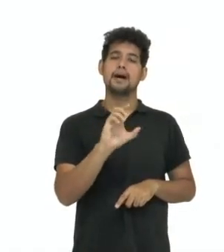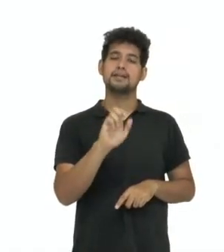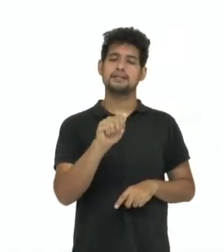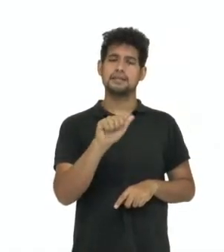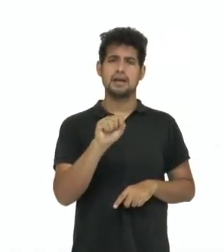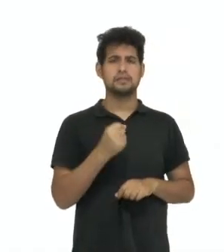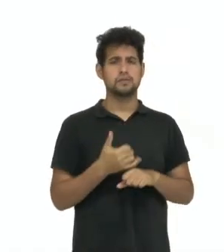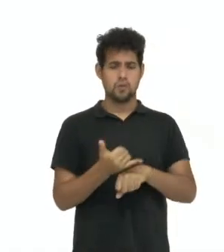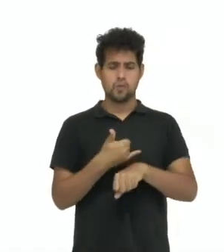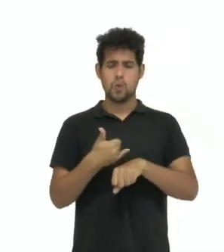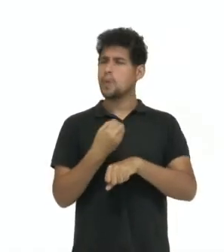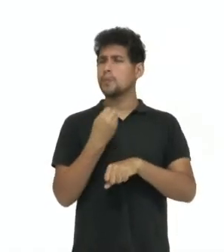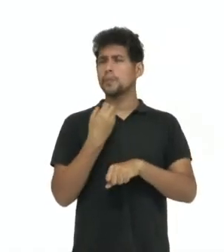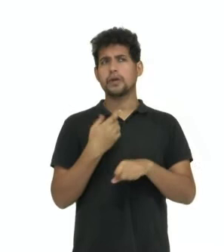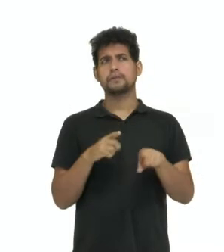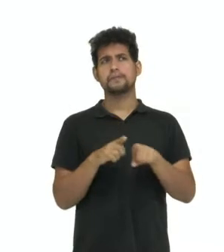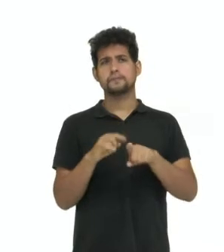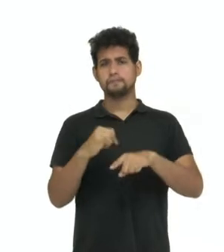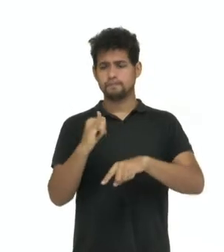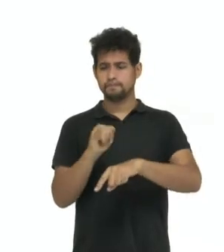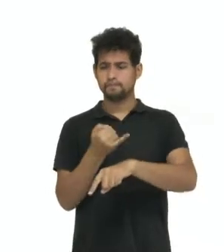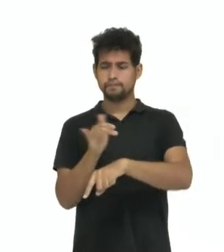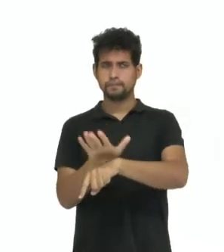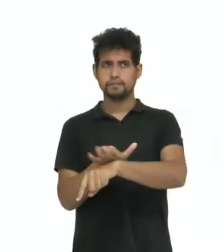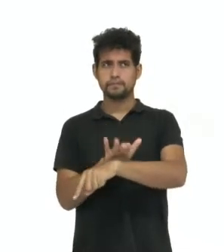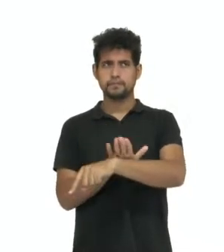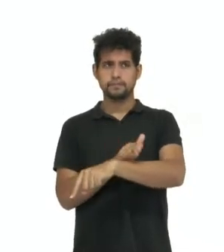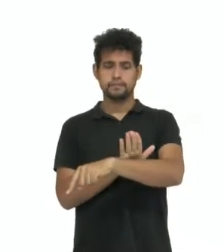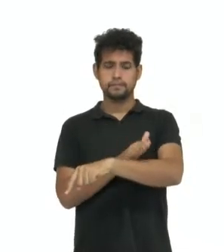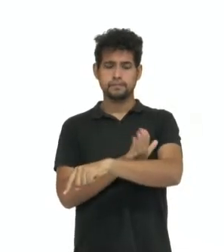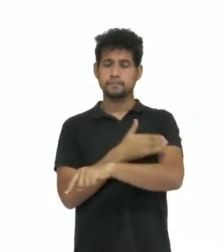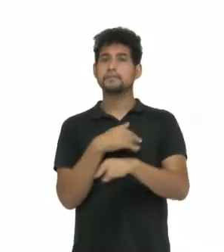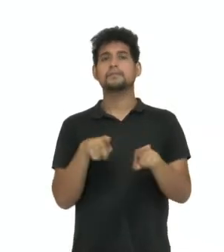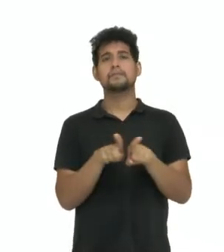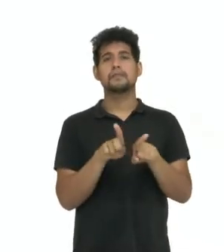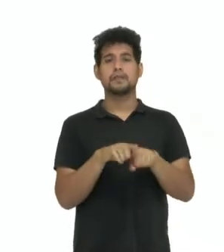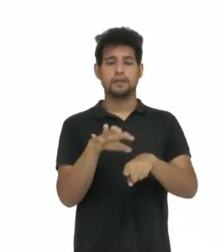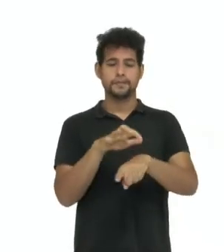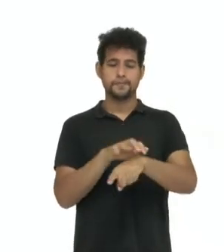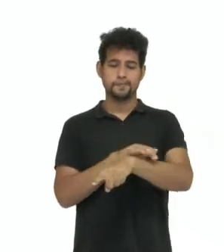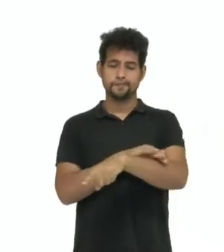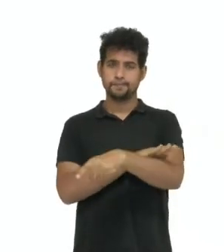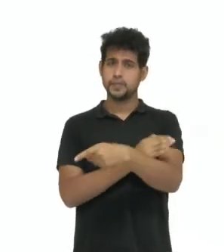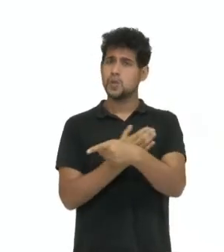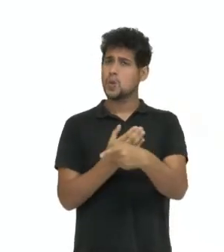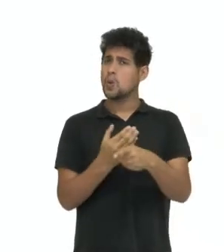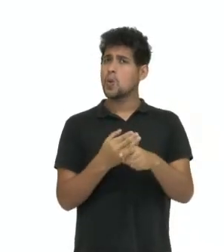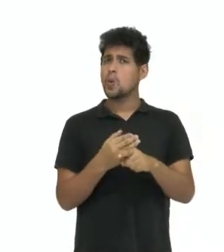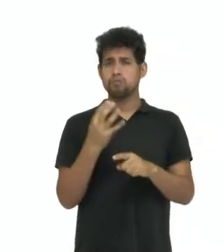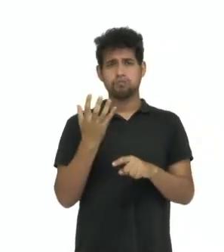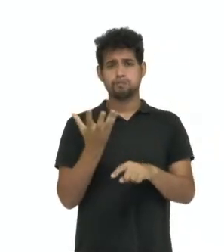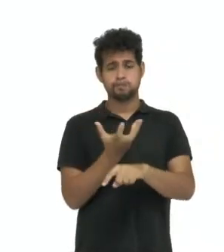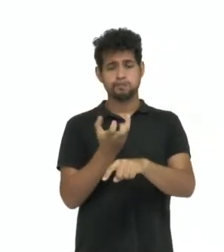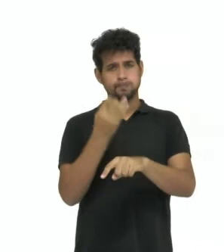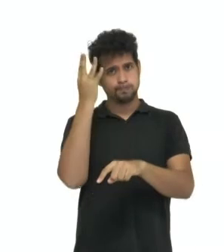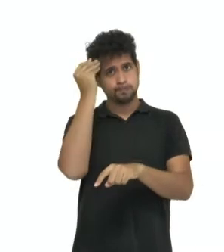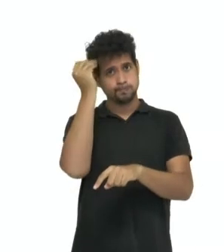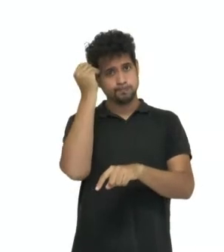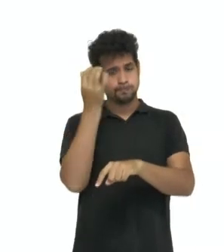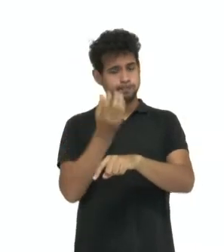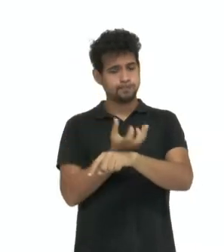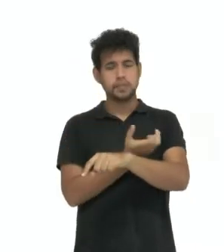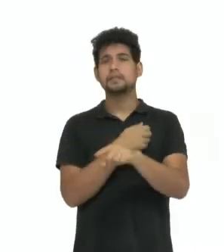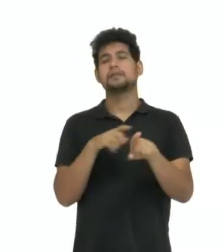muito utilizada para lubrificar, para impermeabilizar os pelos ou até mesmo a pele.